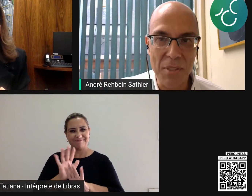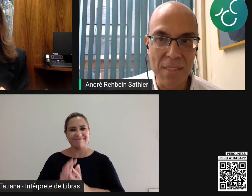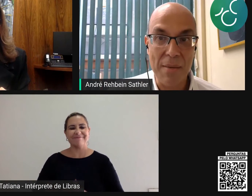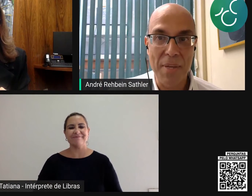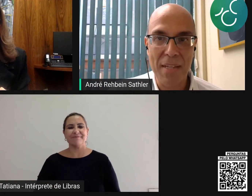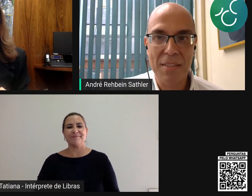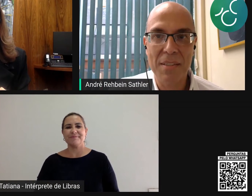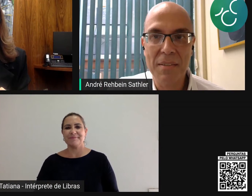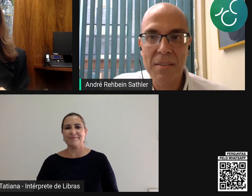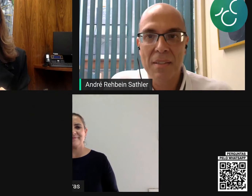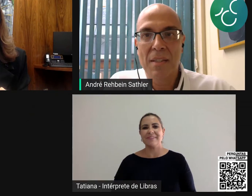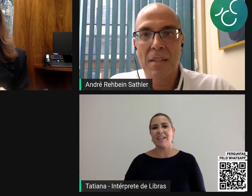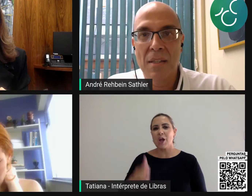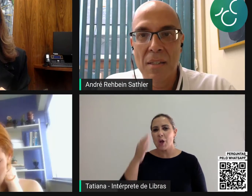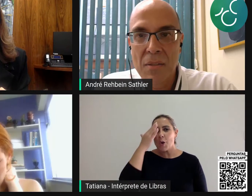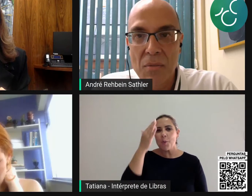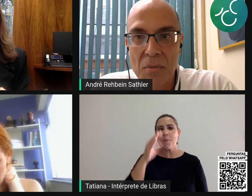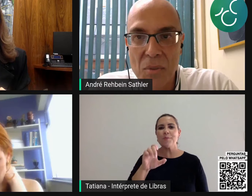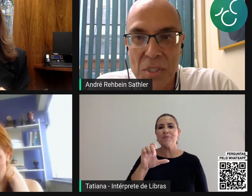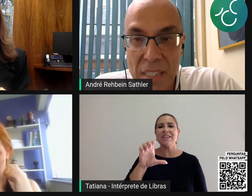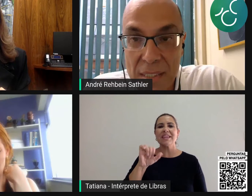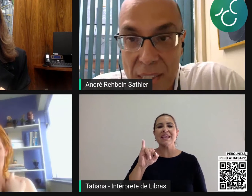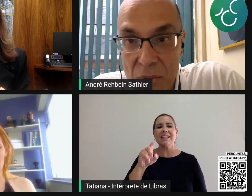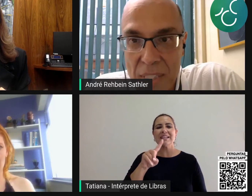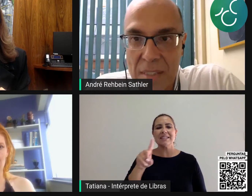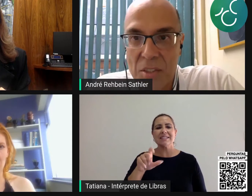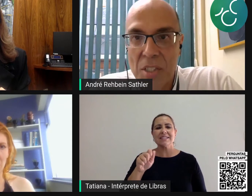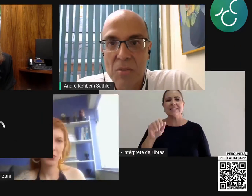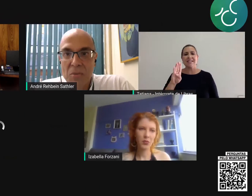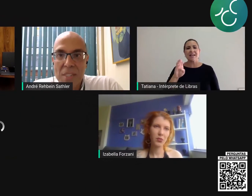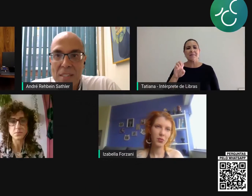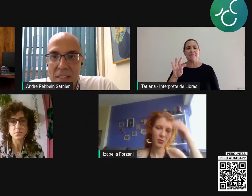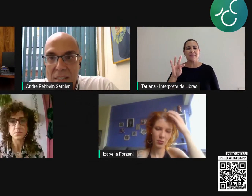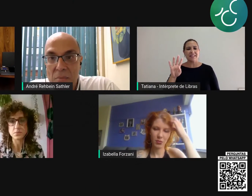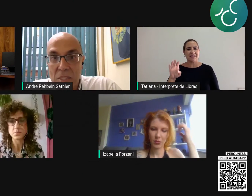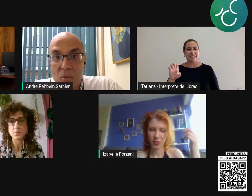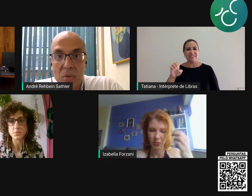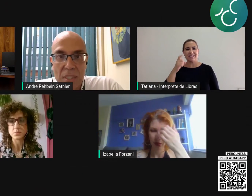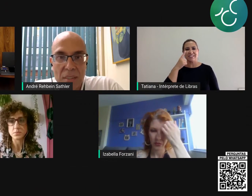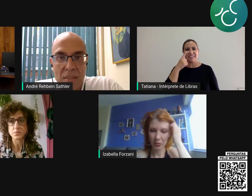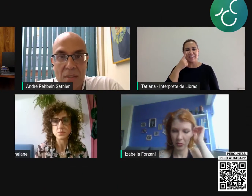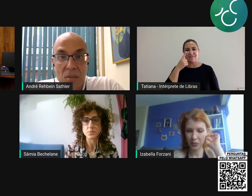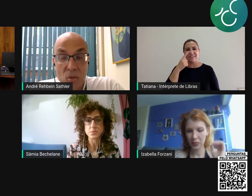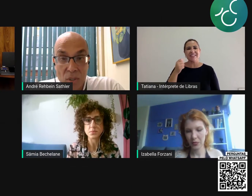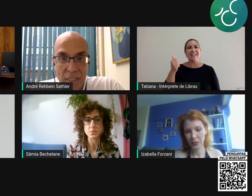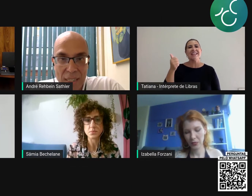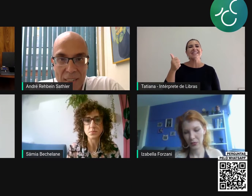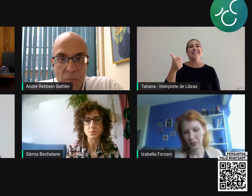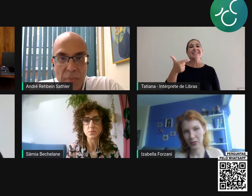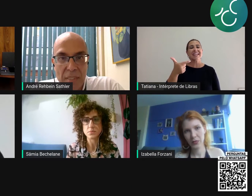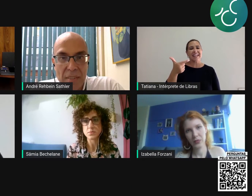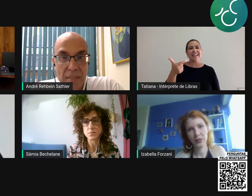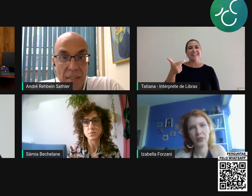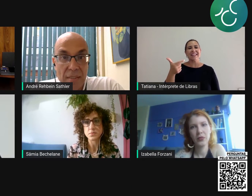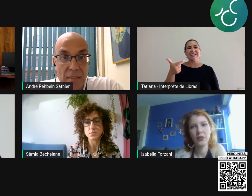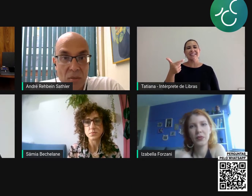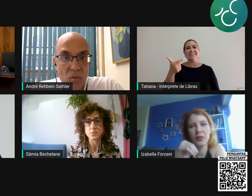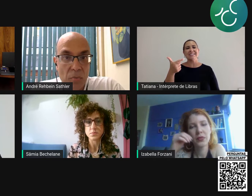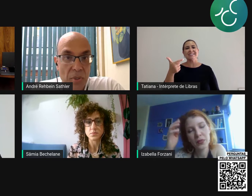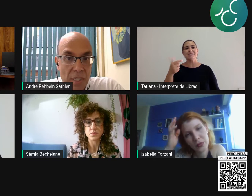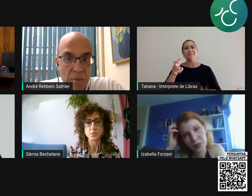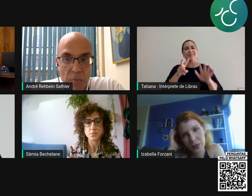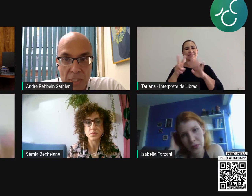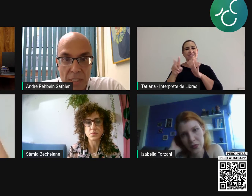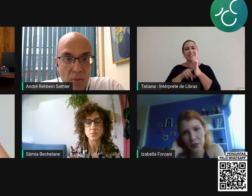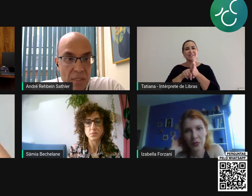Obrigado, Elizabeth. Você que está nos assistindo, essa é a 12ª jornada de pesquisa e extensão